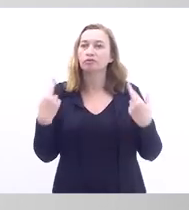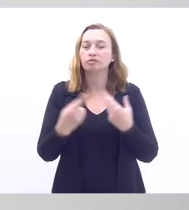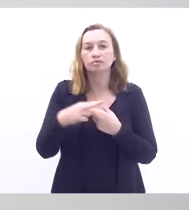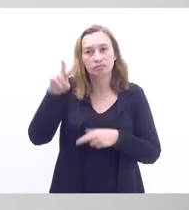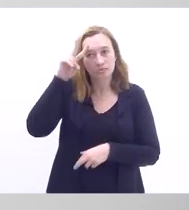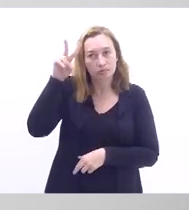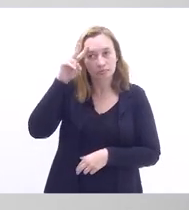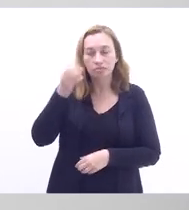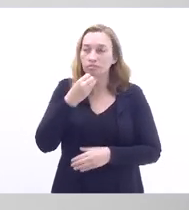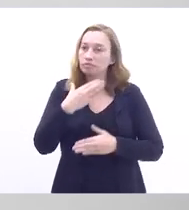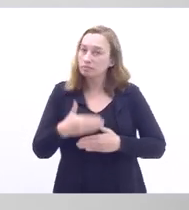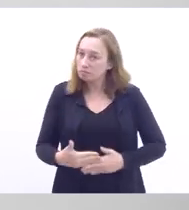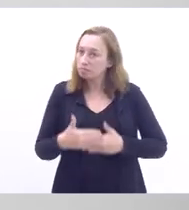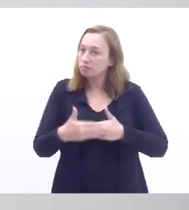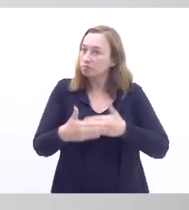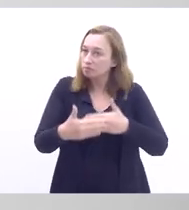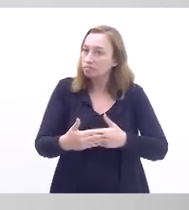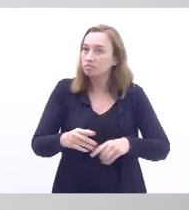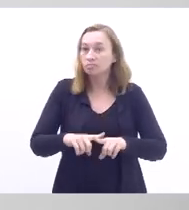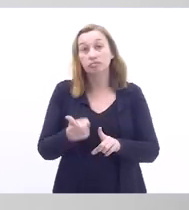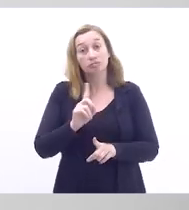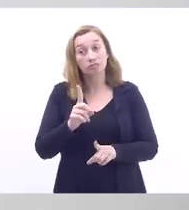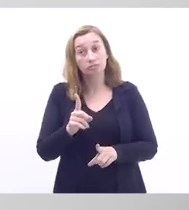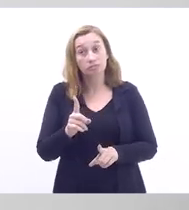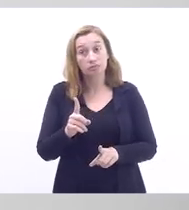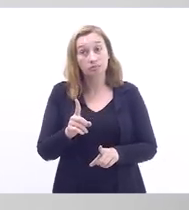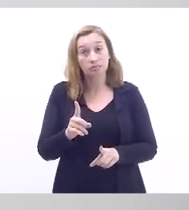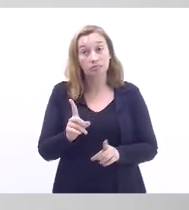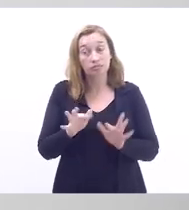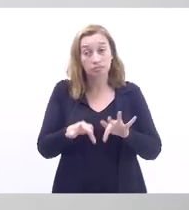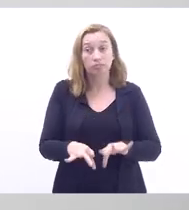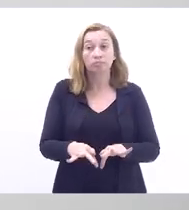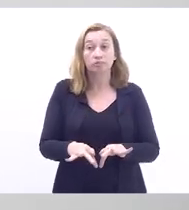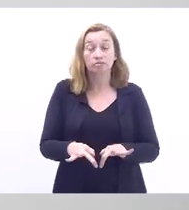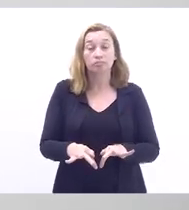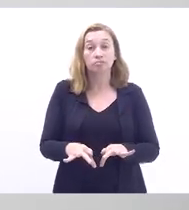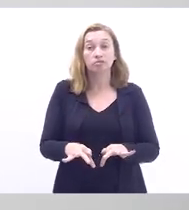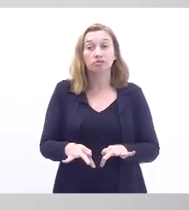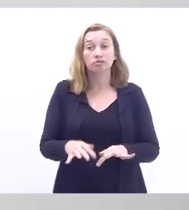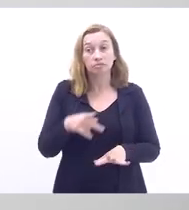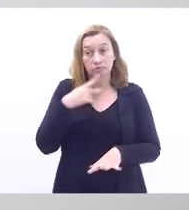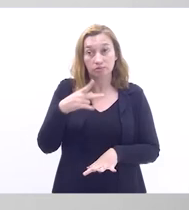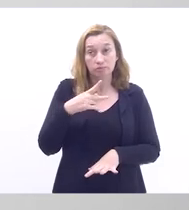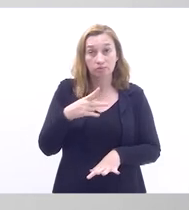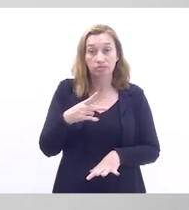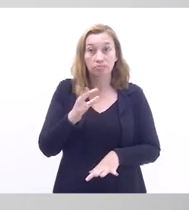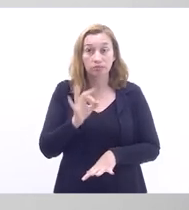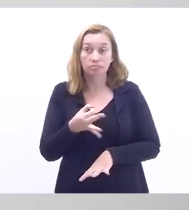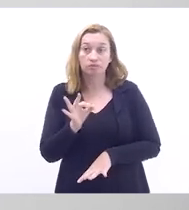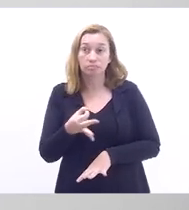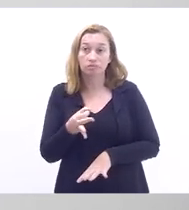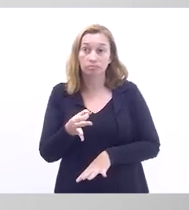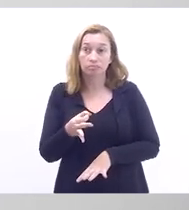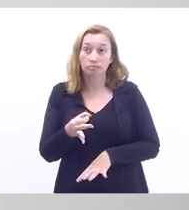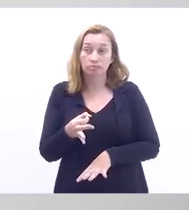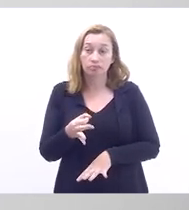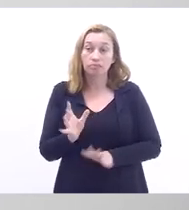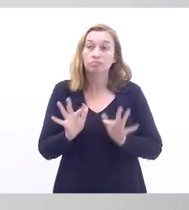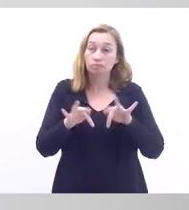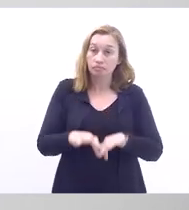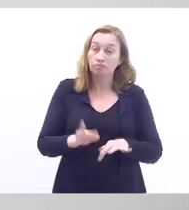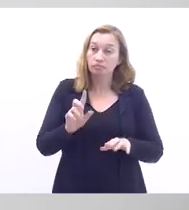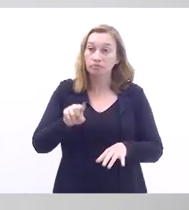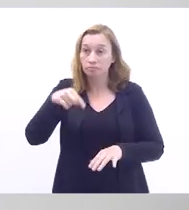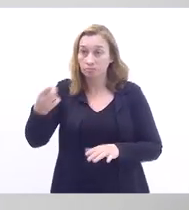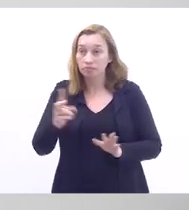reunião segunda-feira é um passo importante mas ela não esgota esse ciclo reitero que é bem provável é que no final